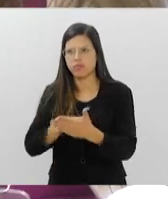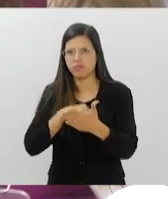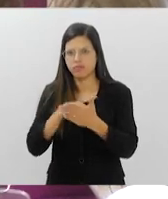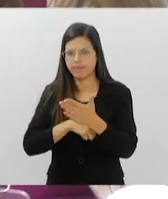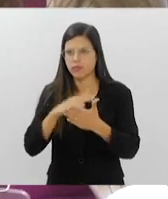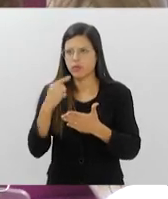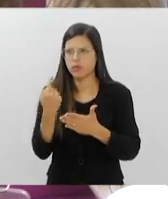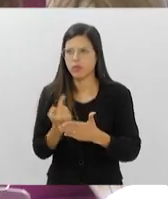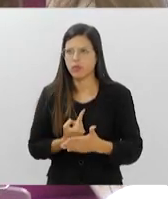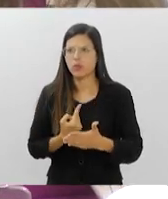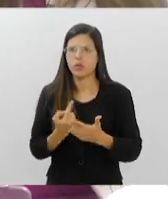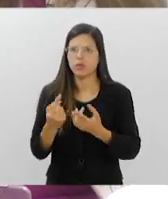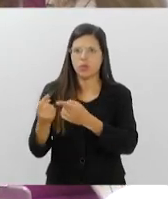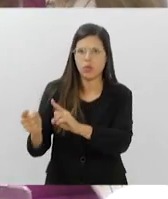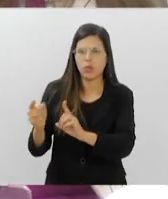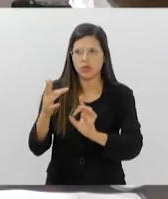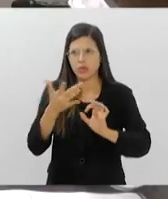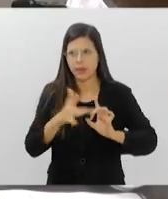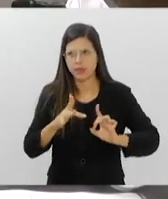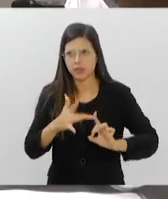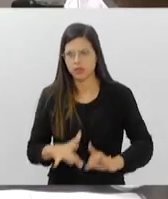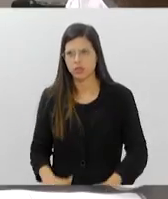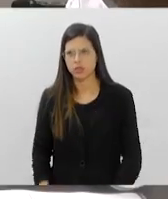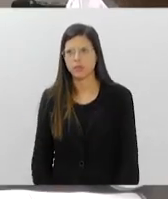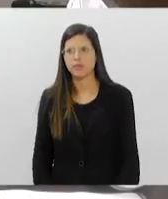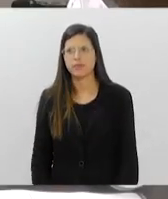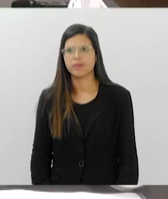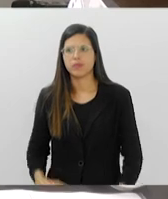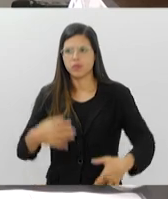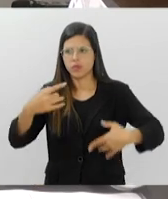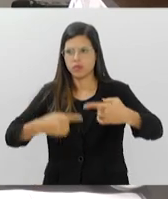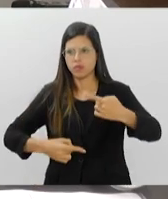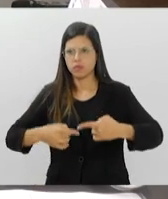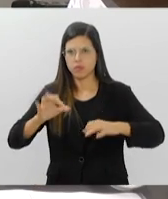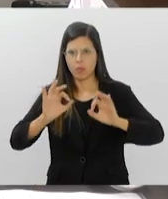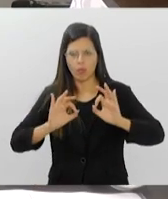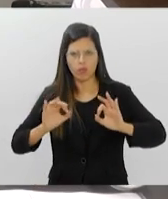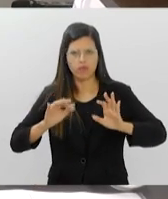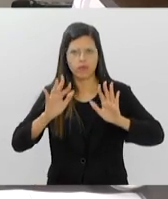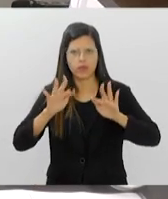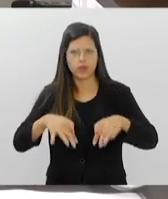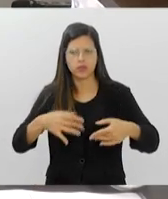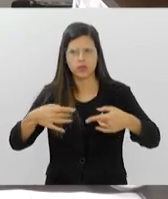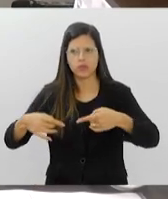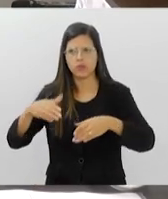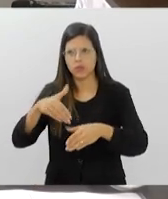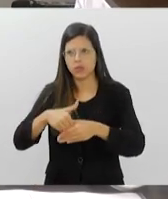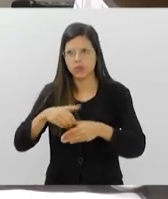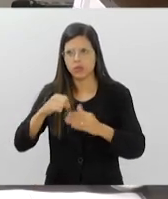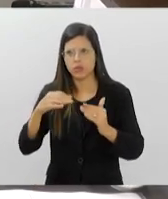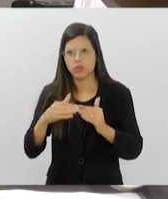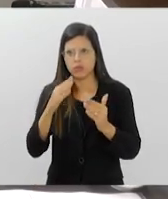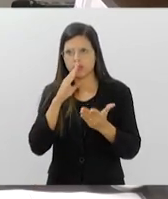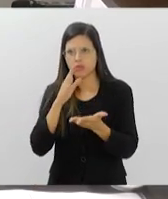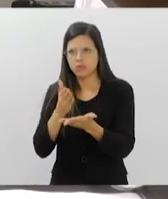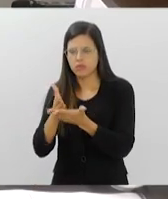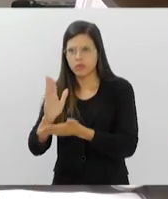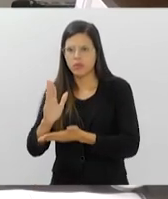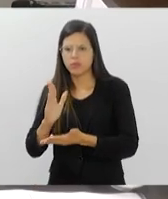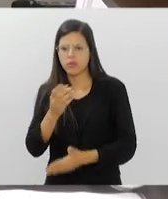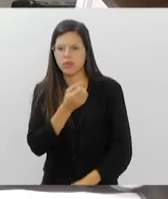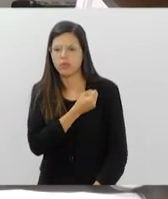todo e qualquer tipo de capacitismo. Em discussão, não havendo quem queira discutir, encerrada a discussão e votação, senhores que aprovam, permaneçam como estão,